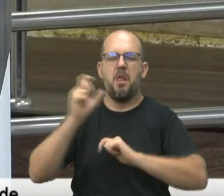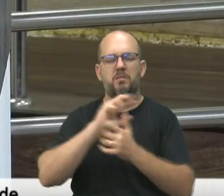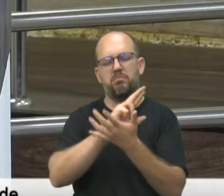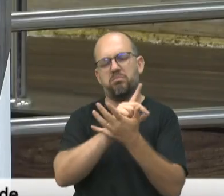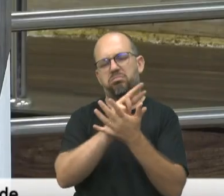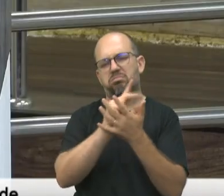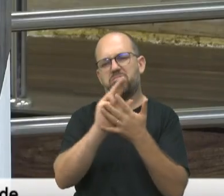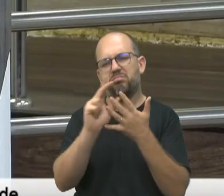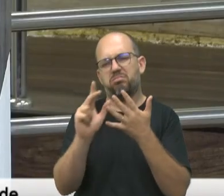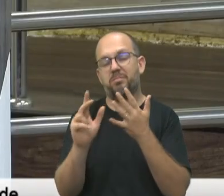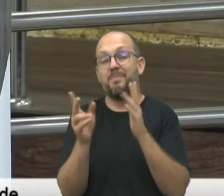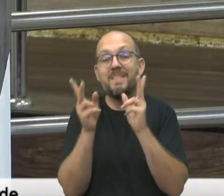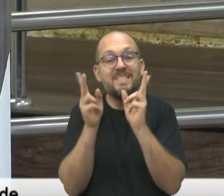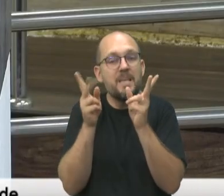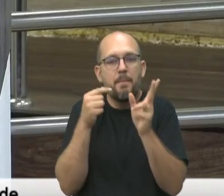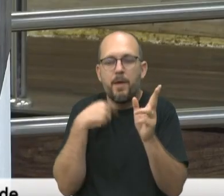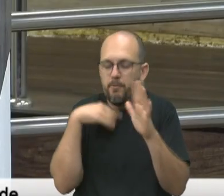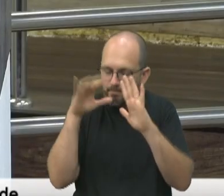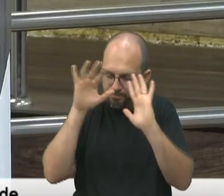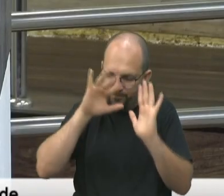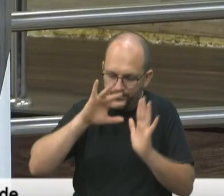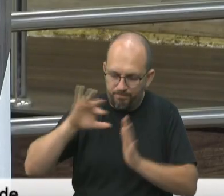faço a seguinte pergunta: